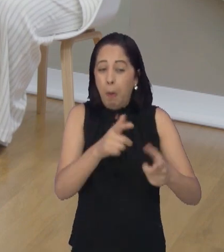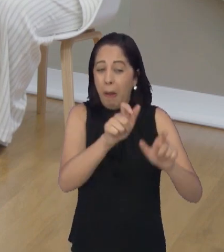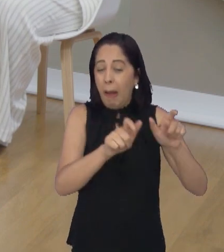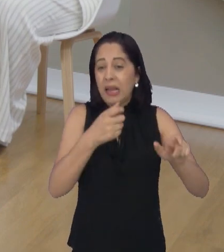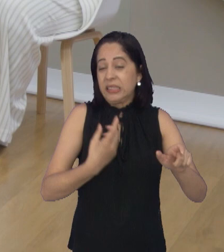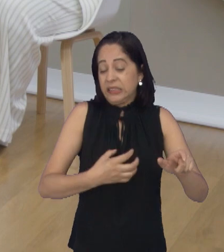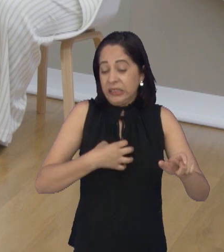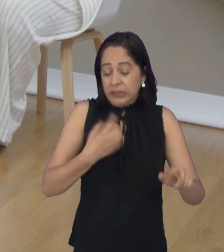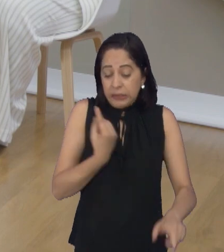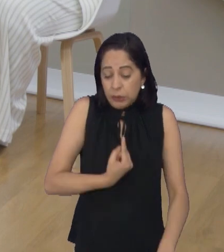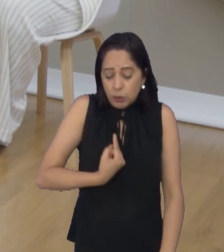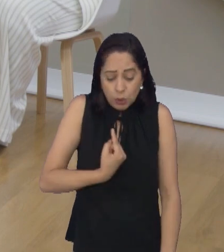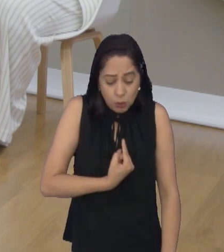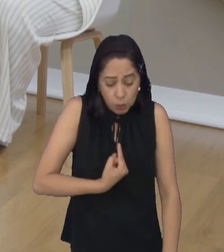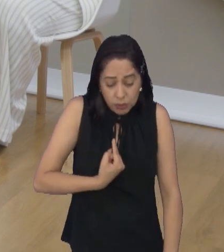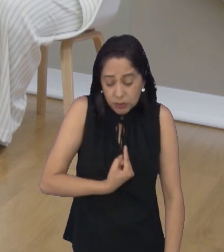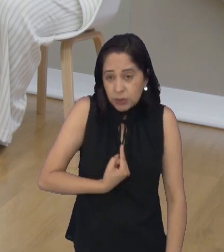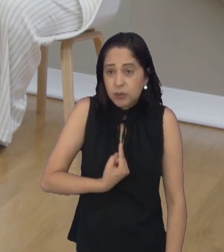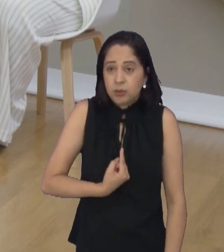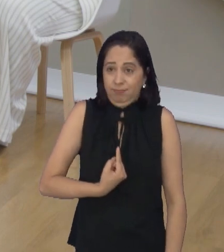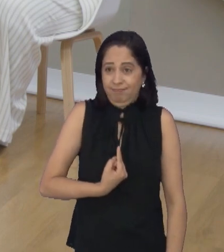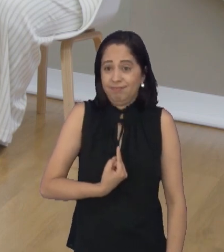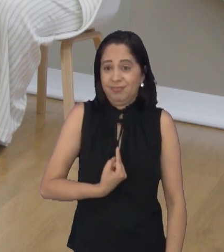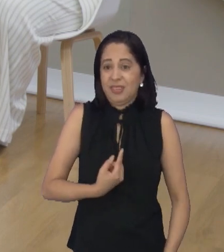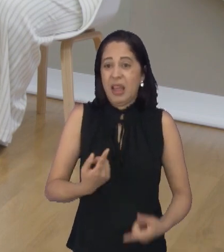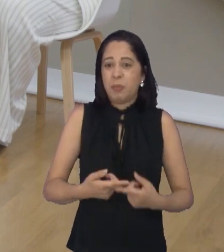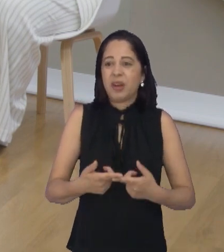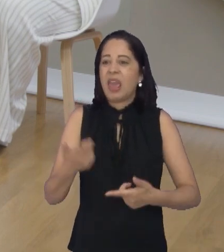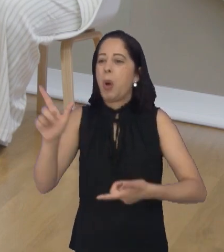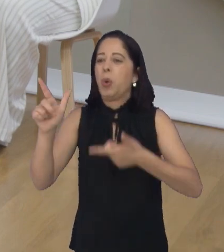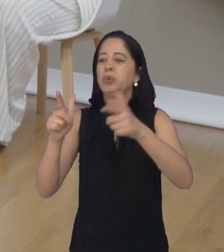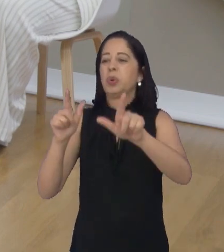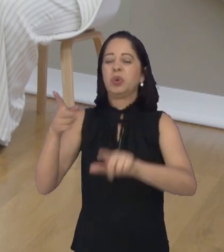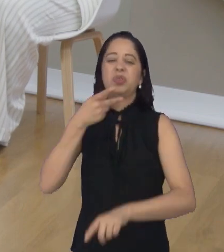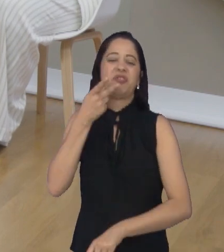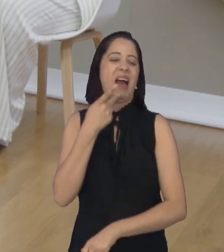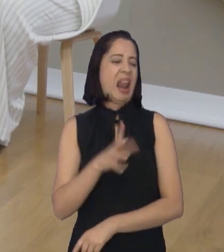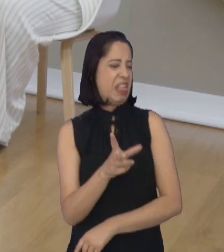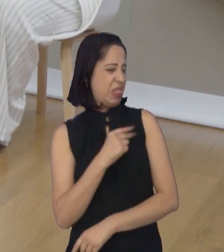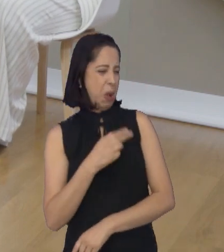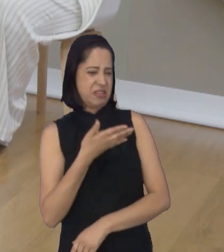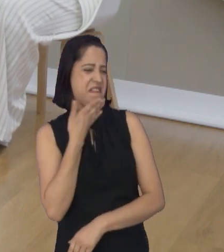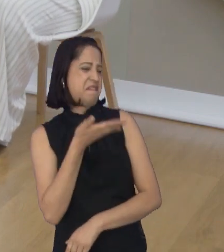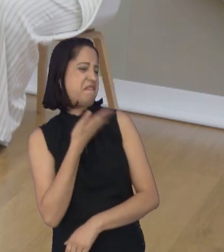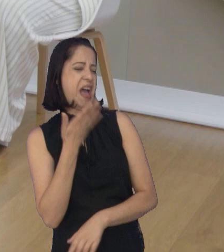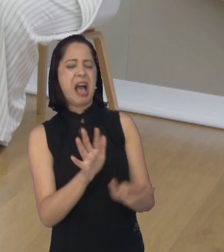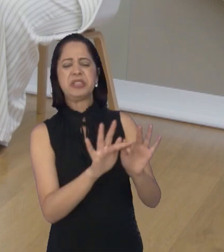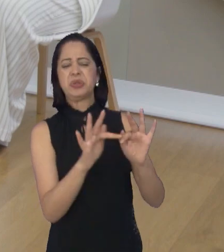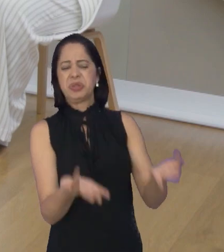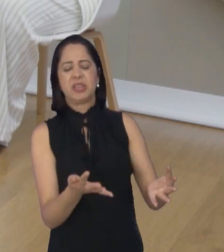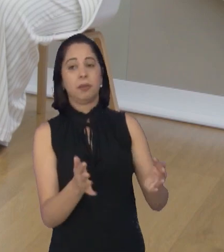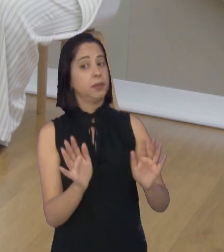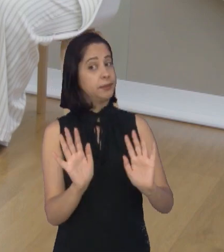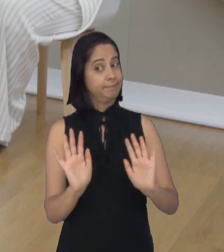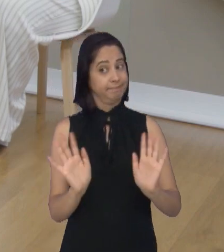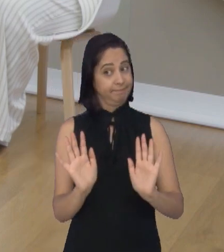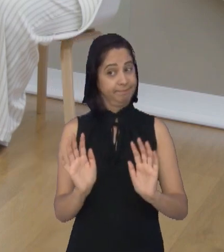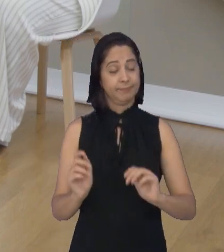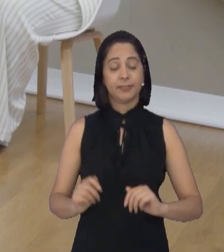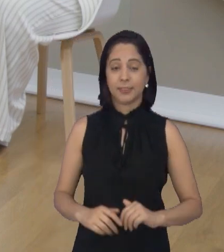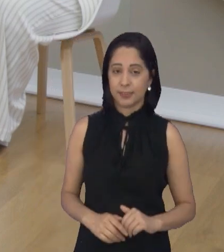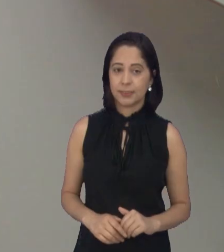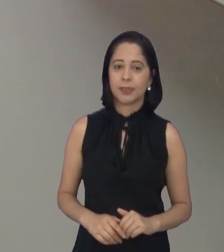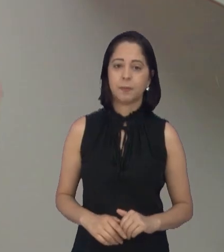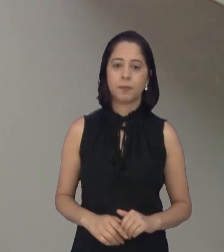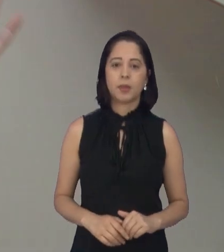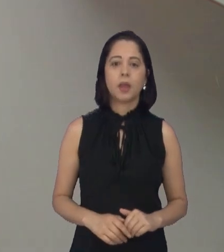esse medo, porque outras acham aquilo a coisa mais fácil do mundo. Sendo que não é. Marcela, e como deve ser